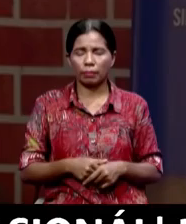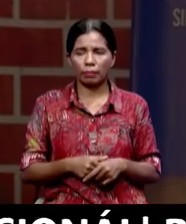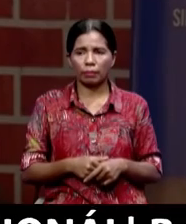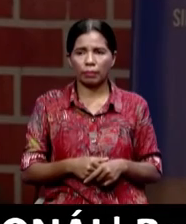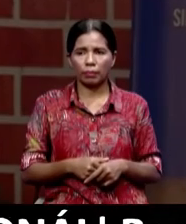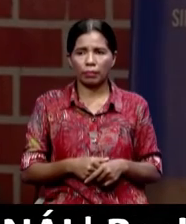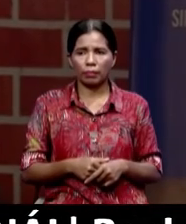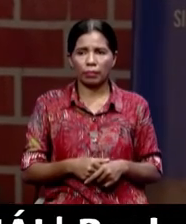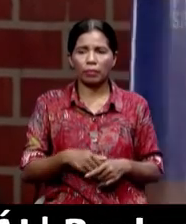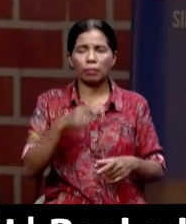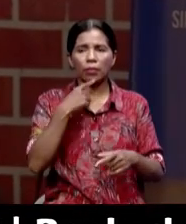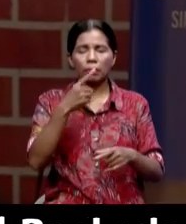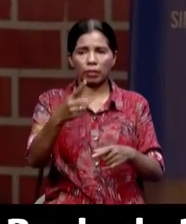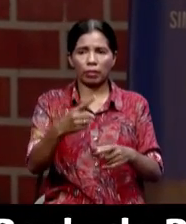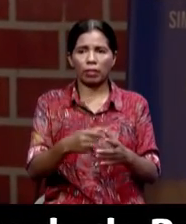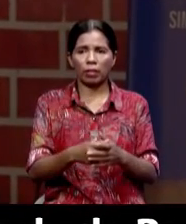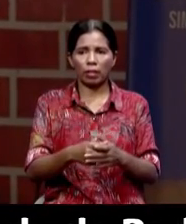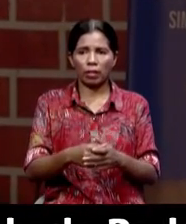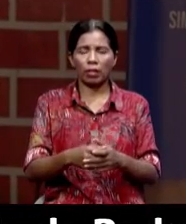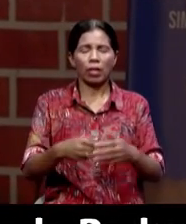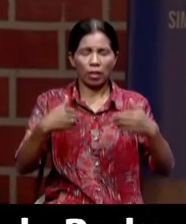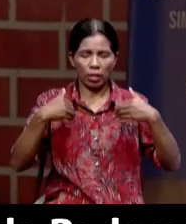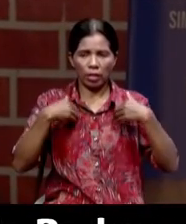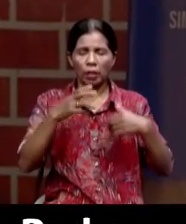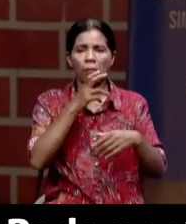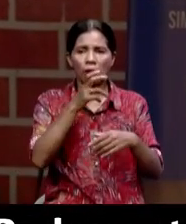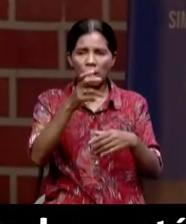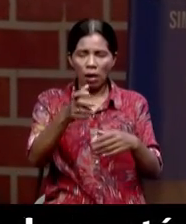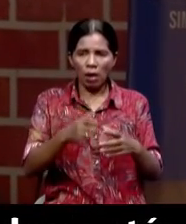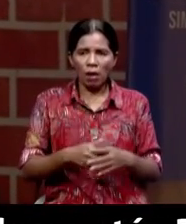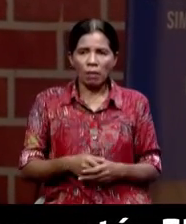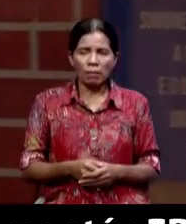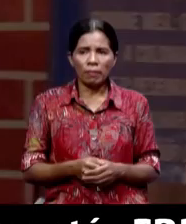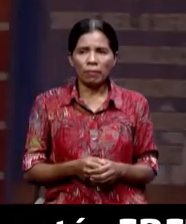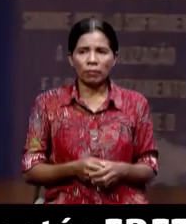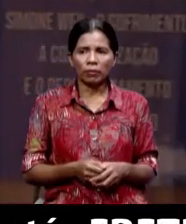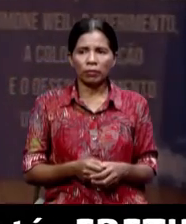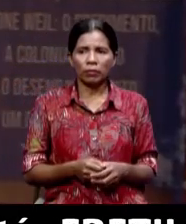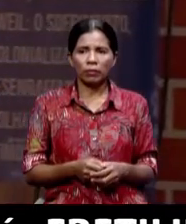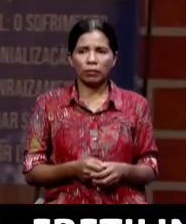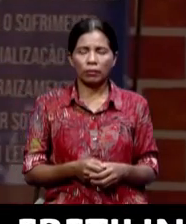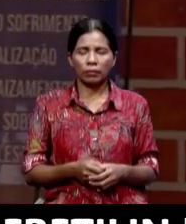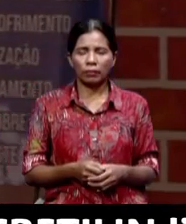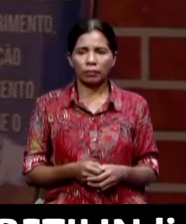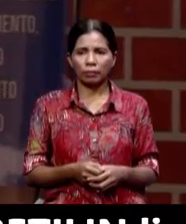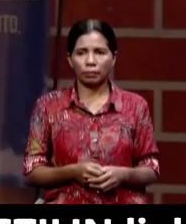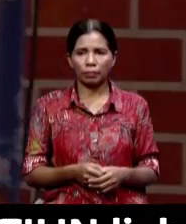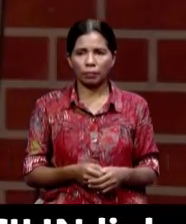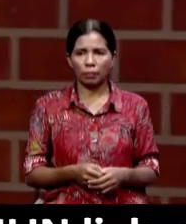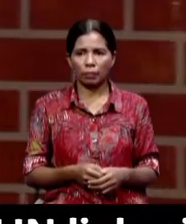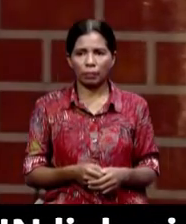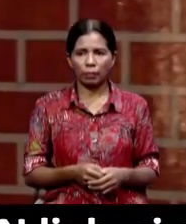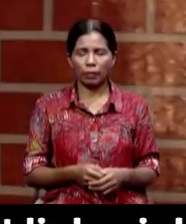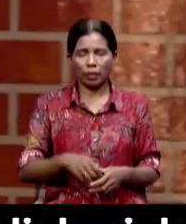também vai atender o português de o saber não ocupa lugar. Que até